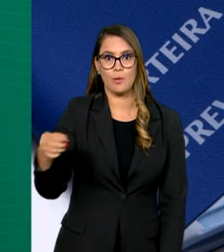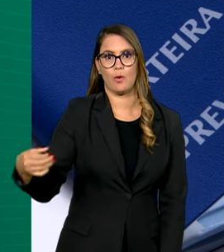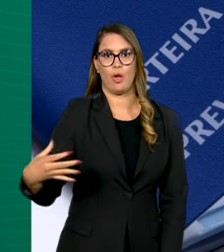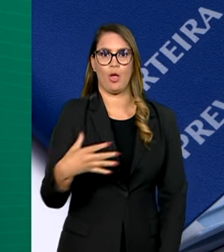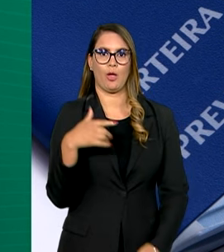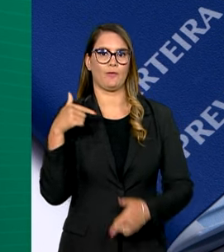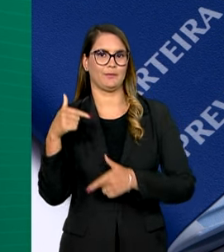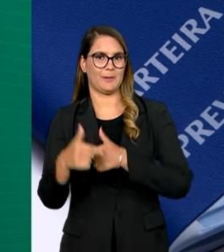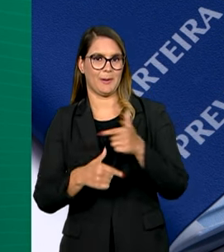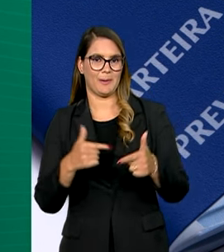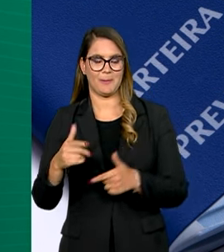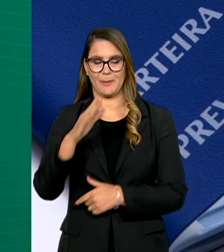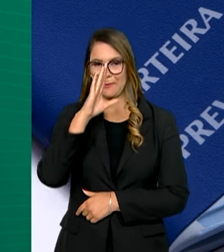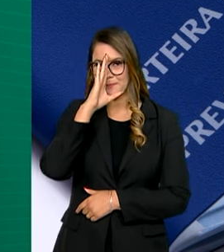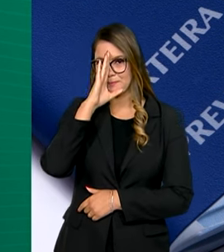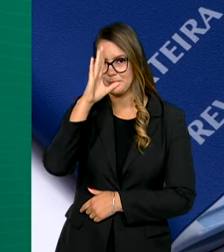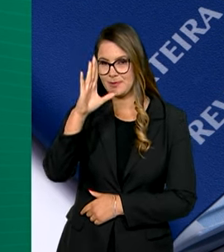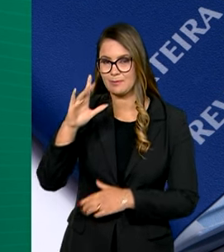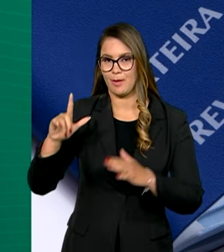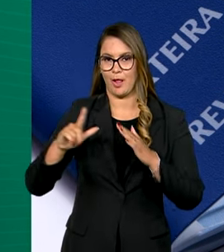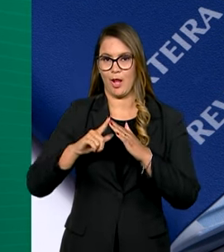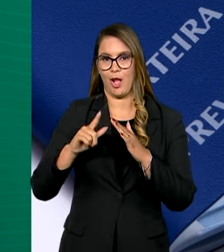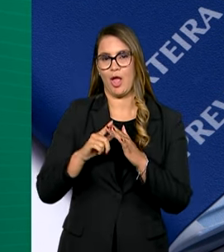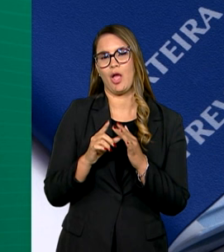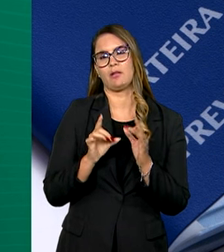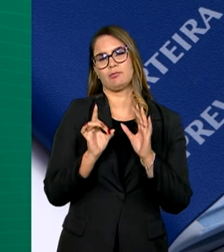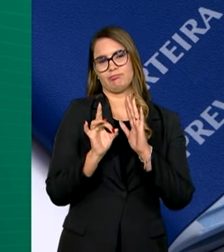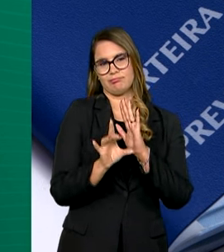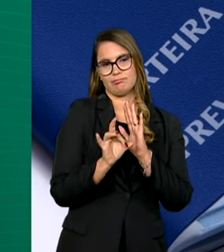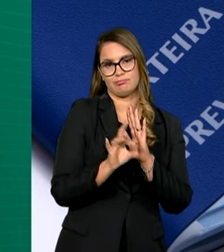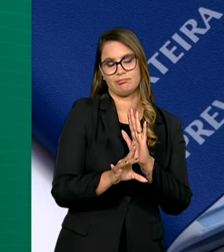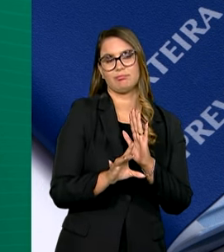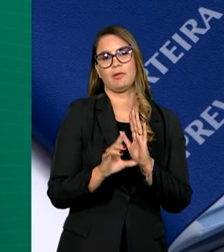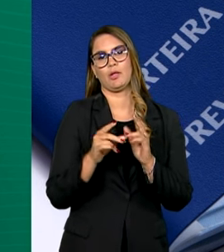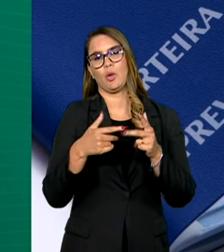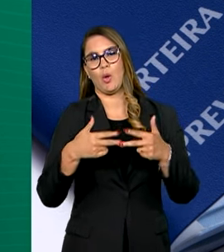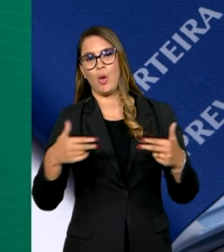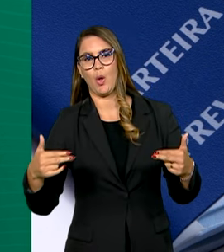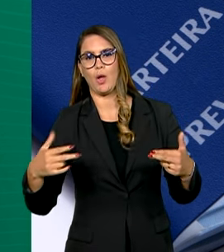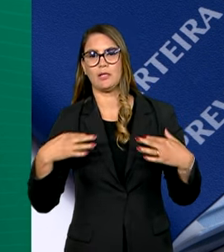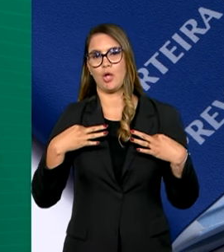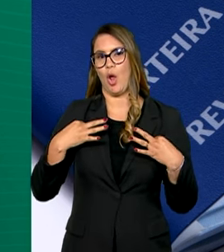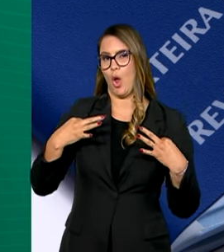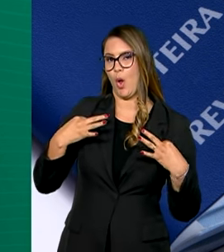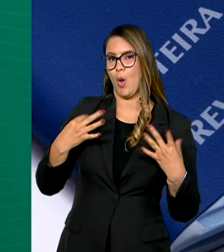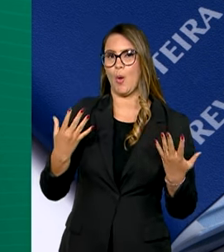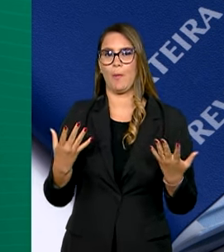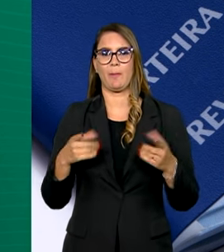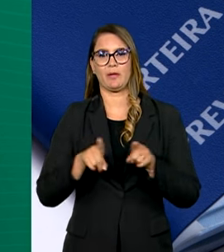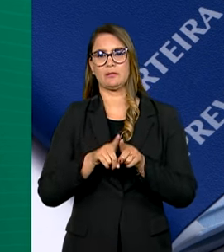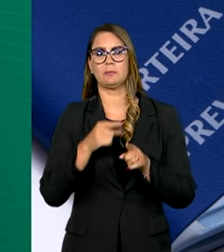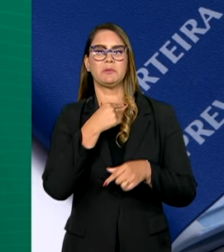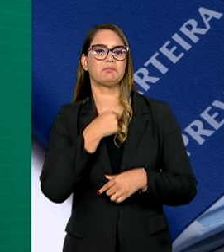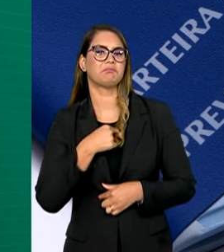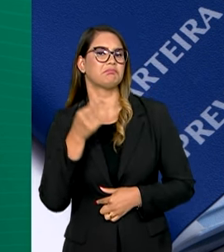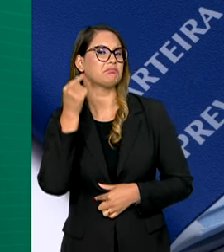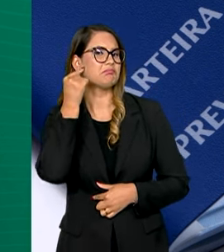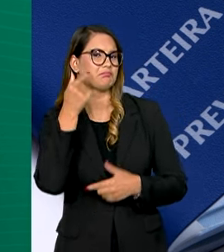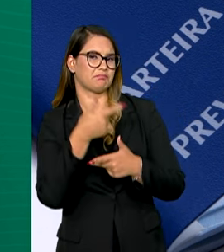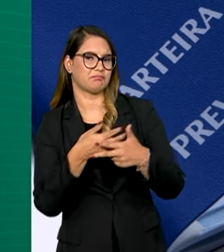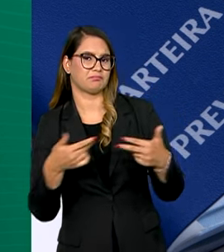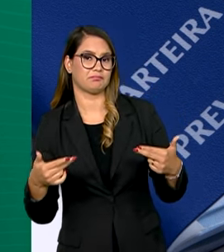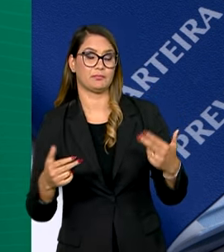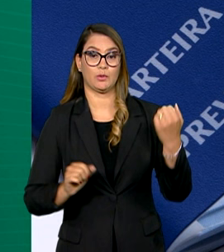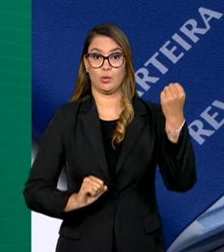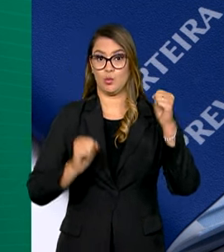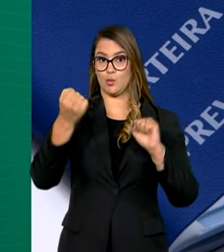trabalho, principalmente no comércio varejista, de artigos do vestuário e acessórios. Na